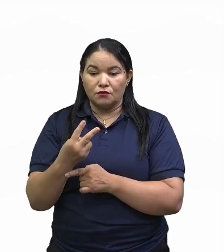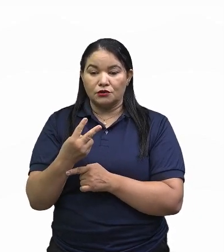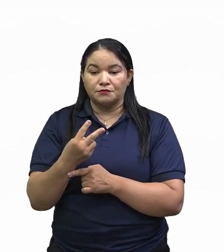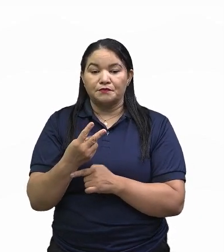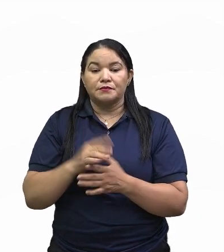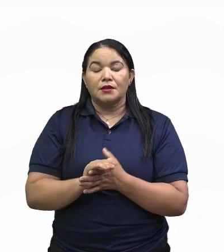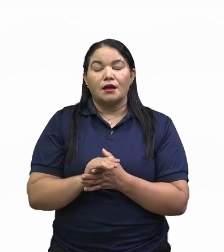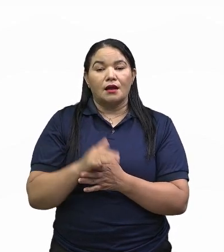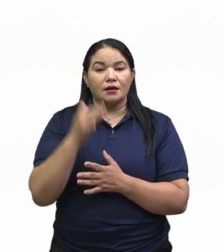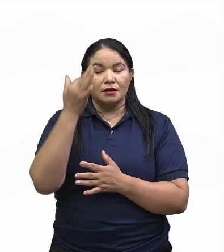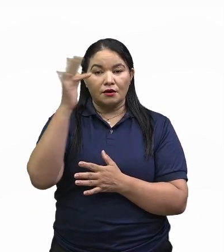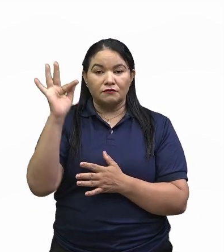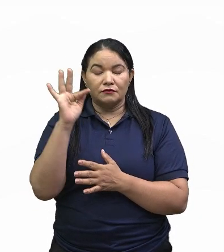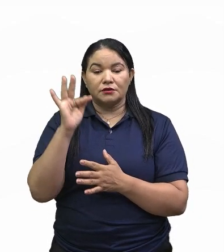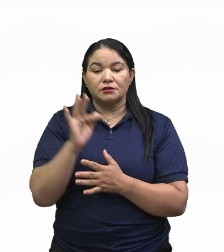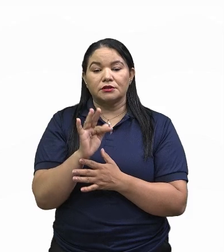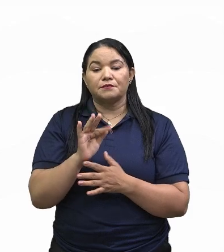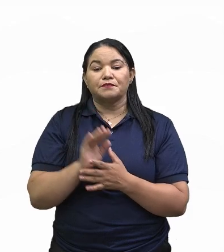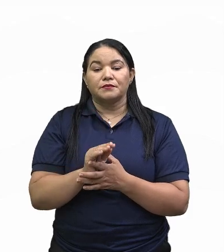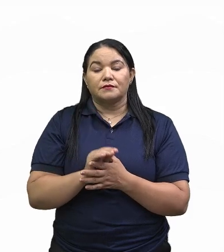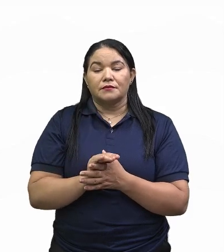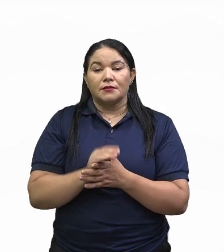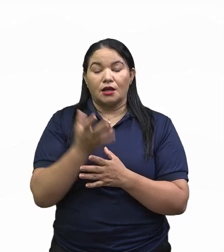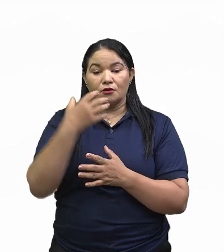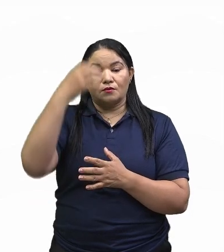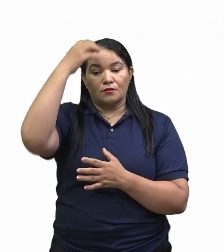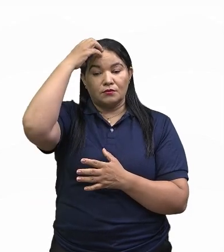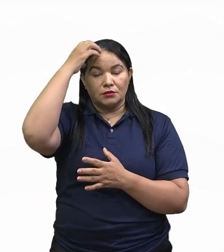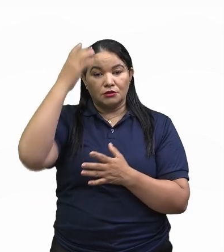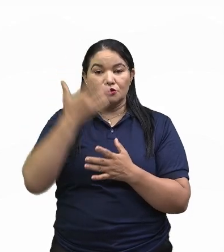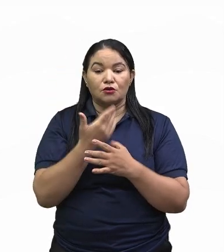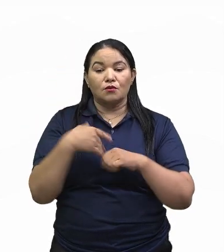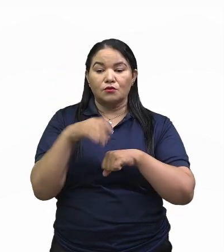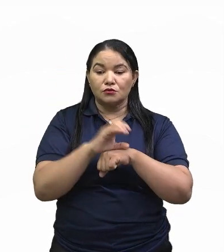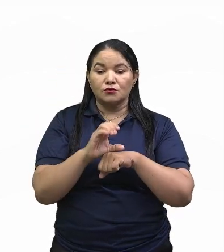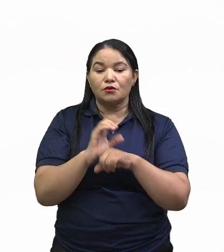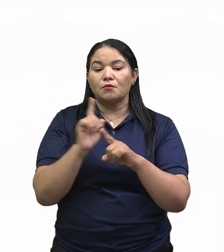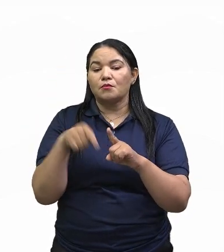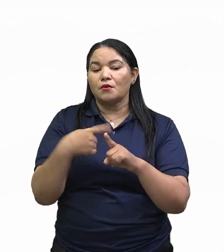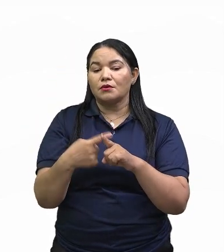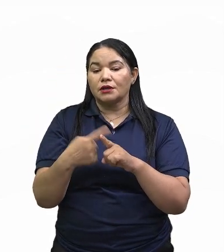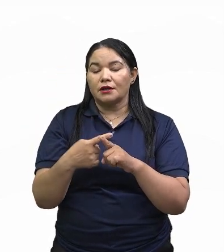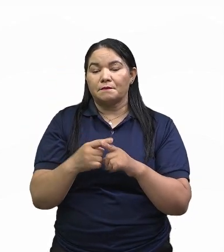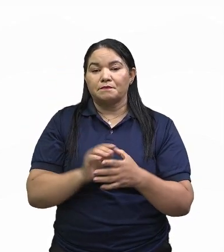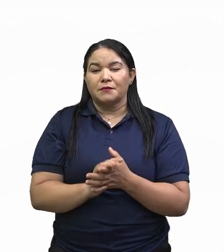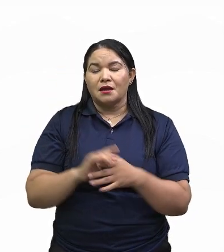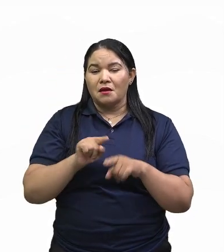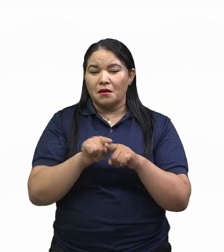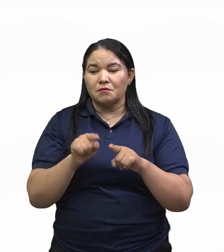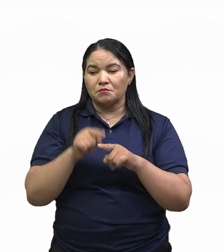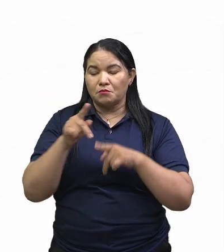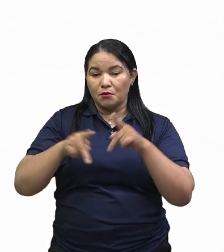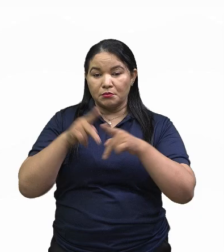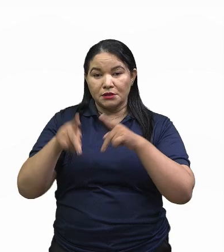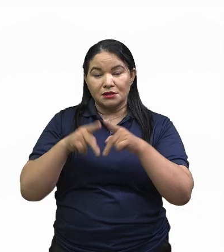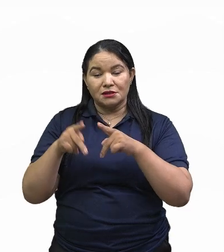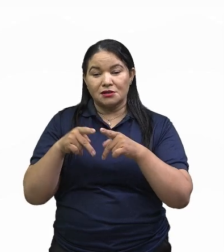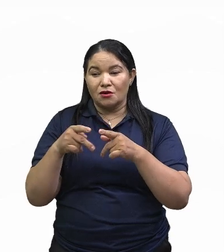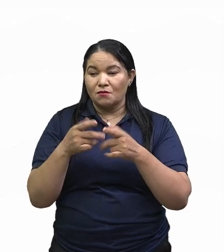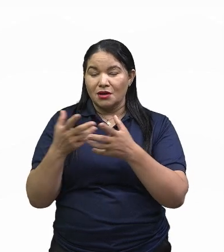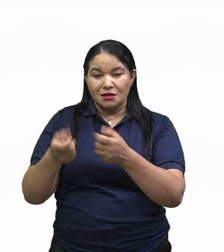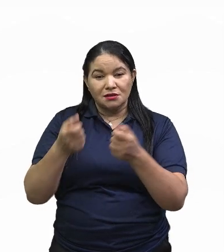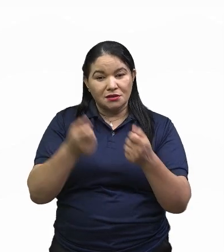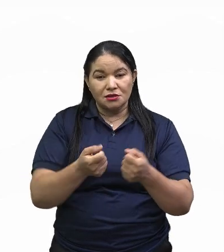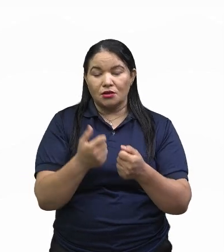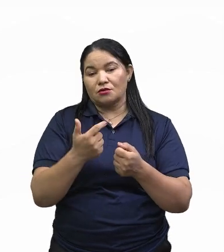1792. A França se tornou uma monarquia constitucional, mas a insatisfação popular continuava.